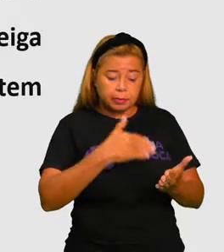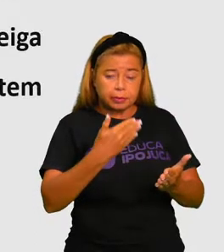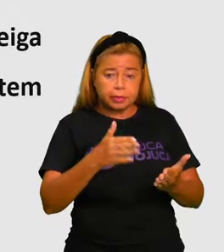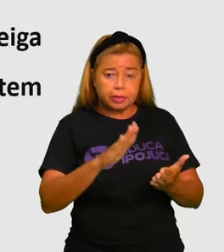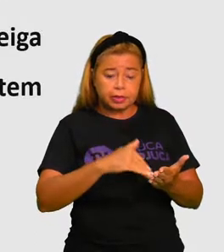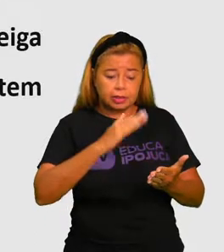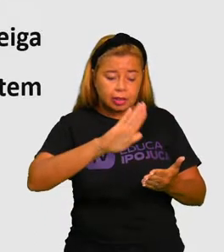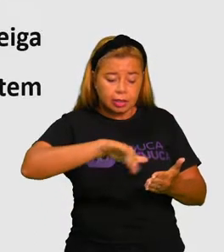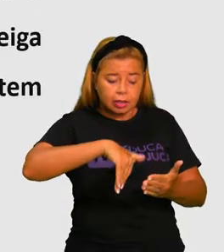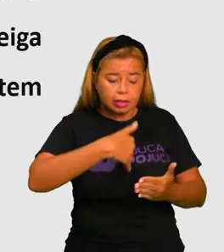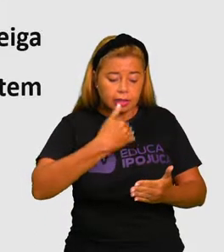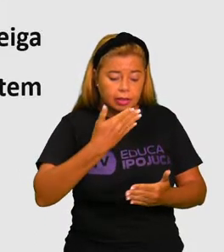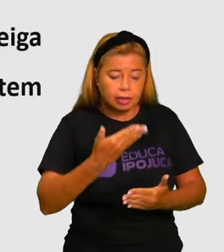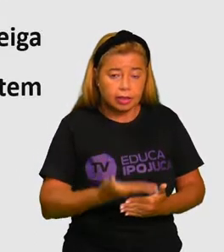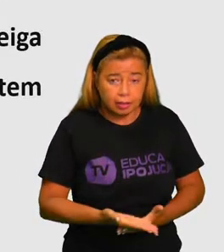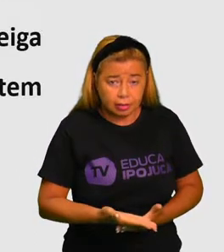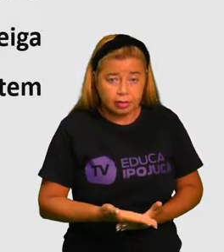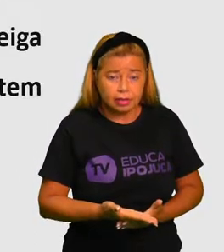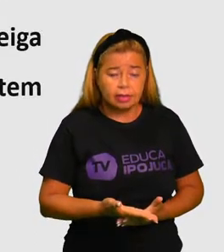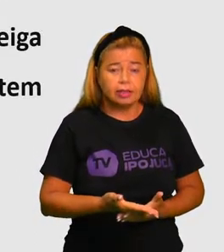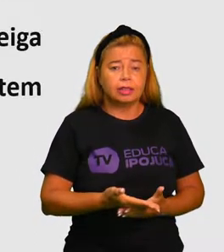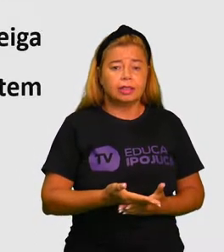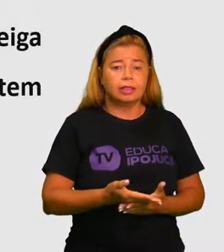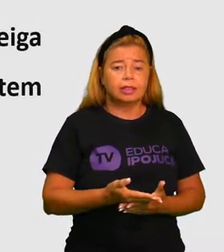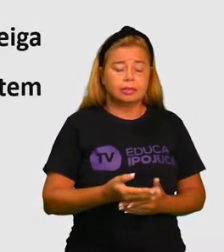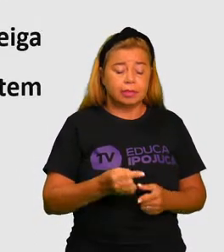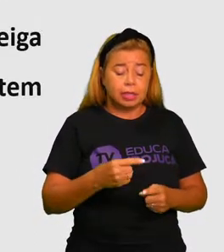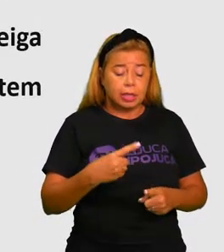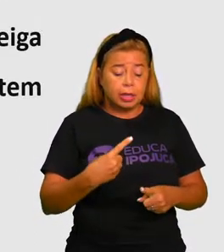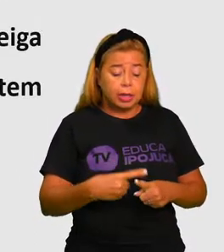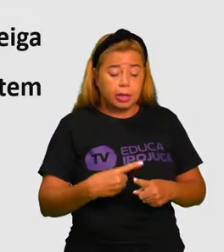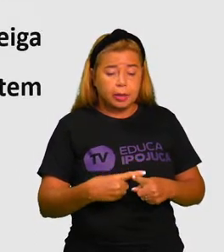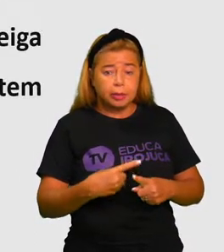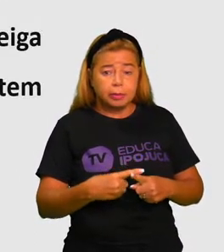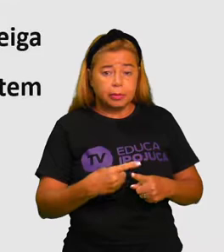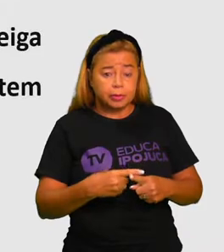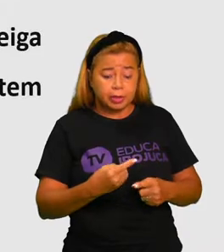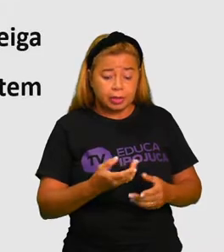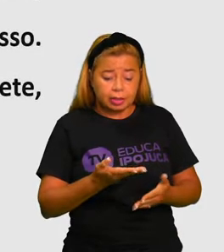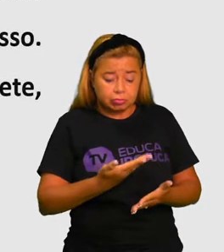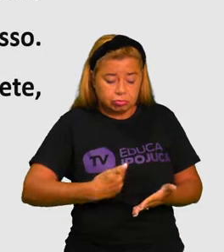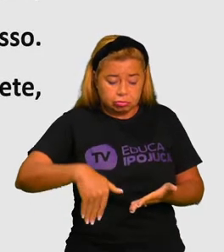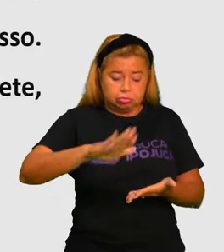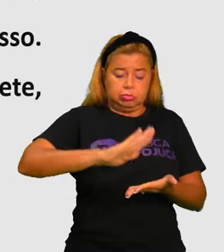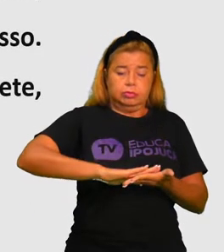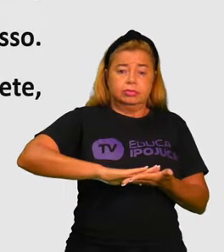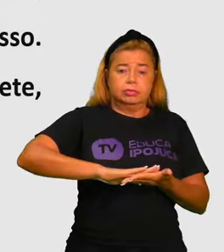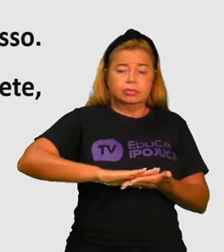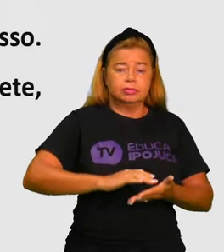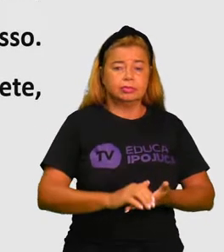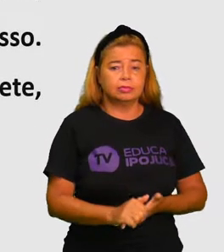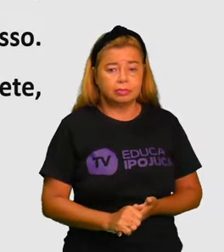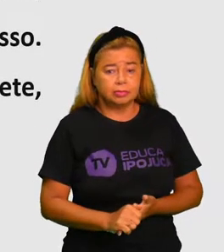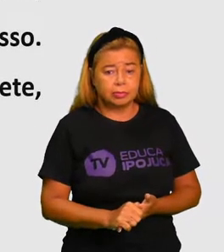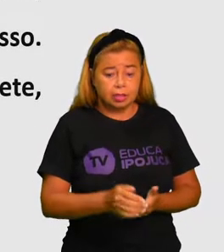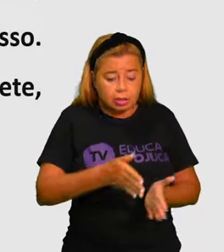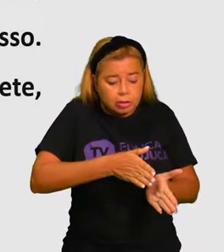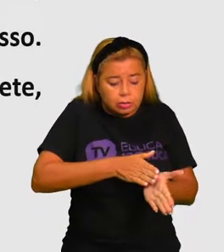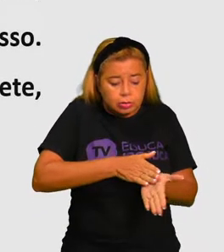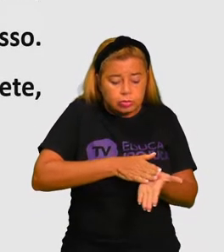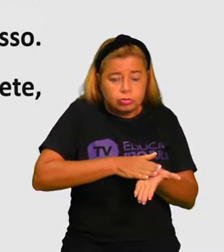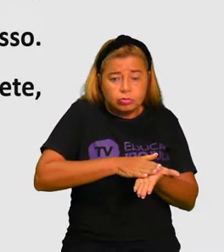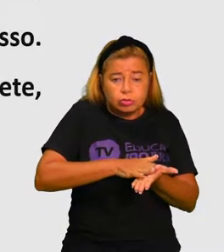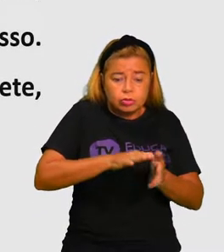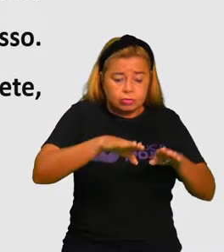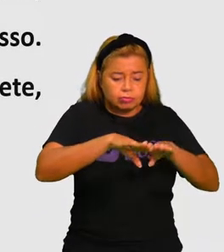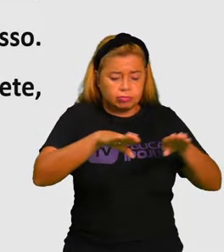porque a torrada não tem tempo dura até queda de se virar para cima e quando escorrega de